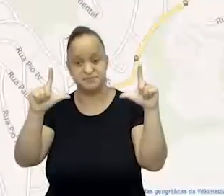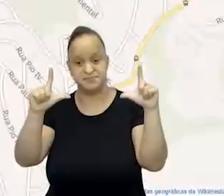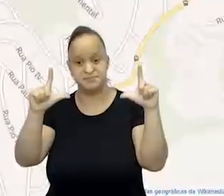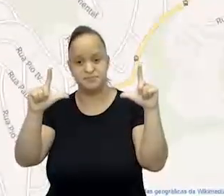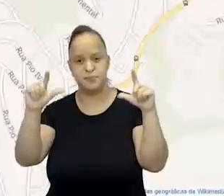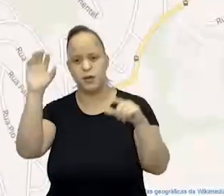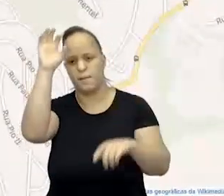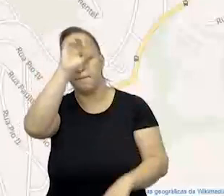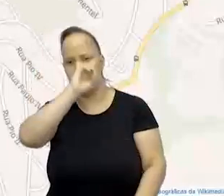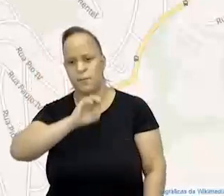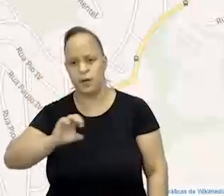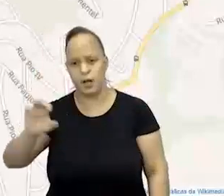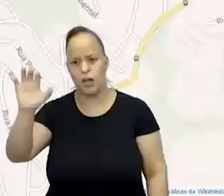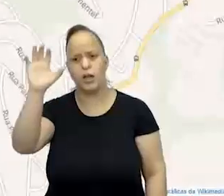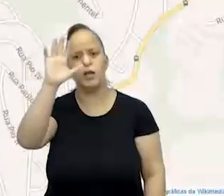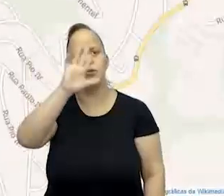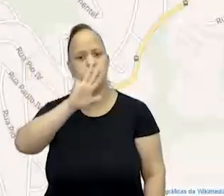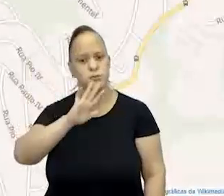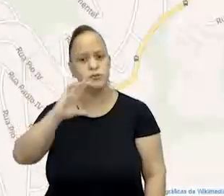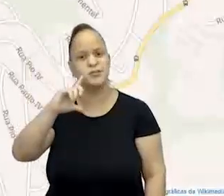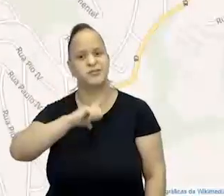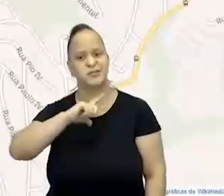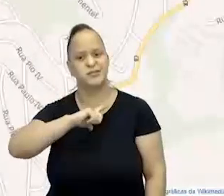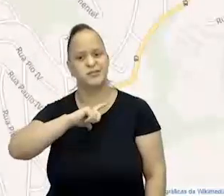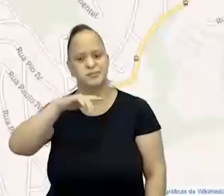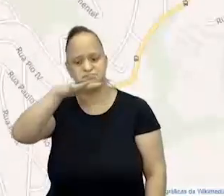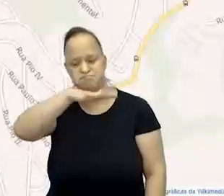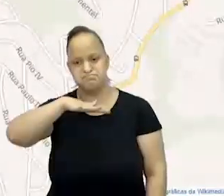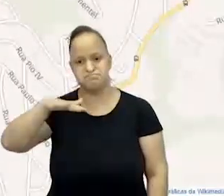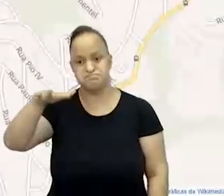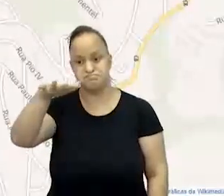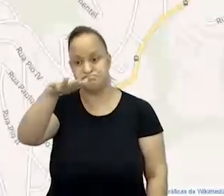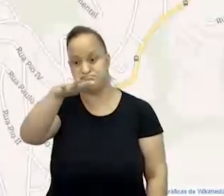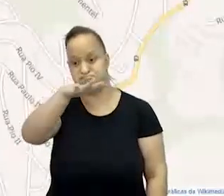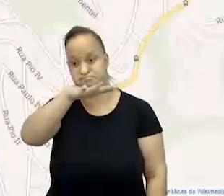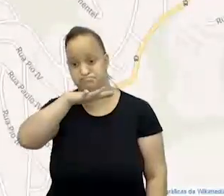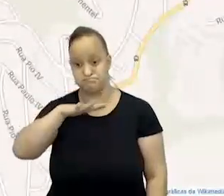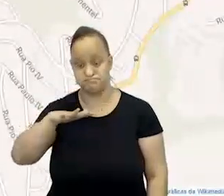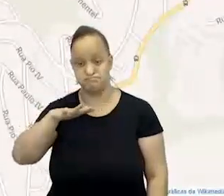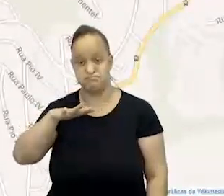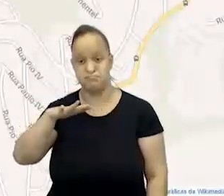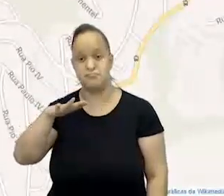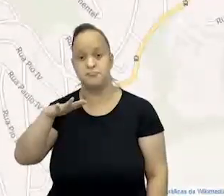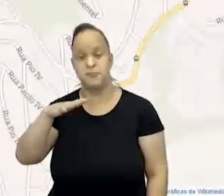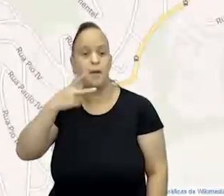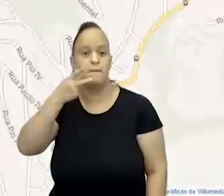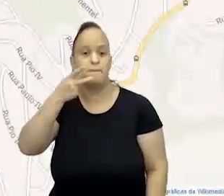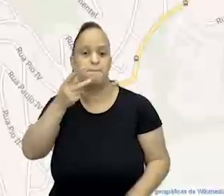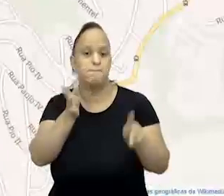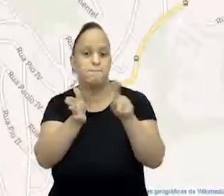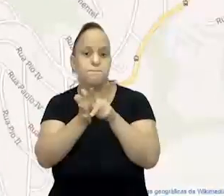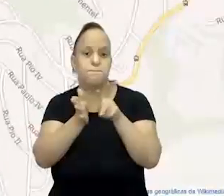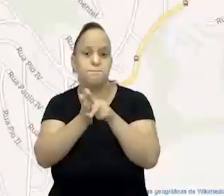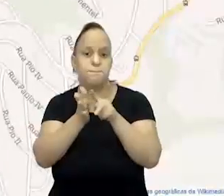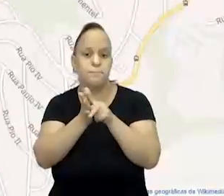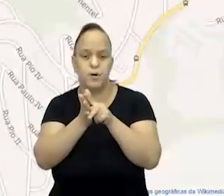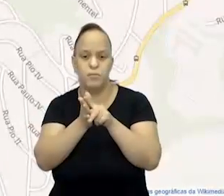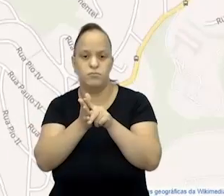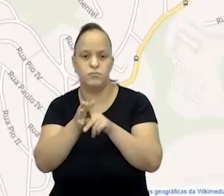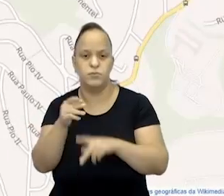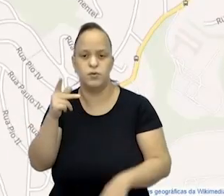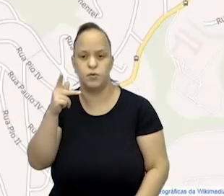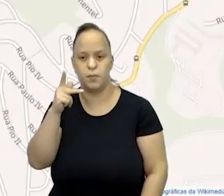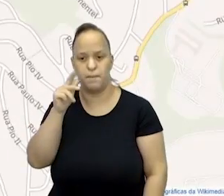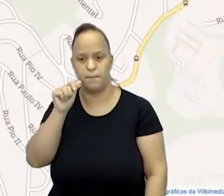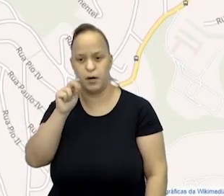temos um mapinha, né, onde nós temos a área, né, do bairro de Paraisópolis, que está em azul aqui na tela,